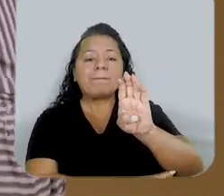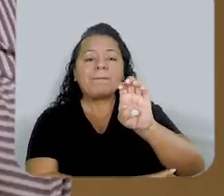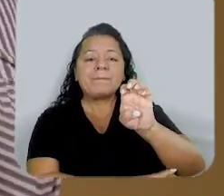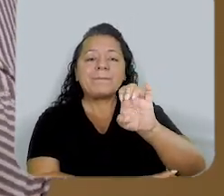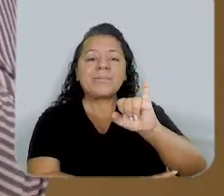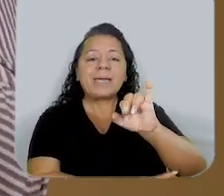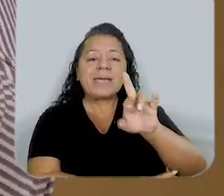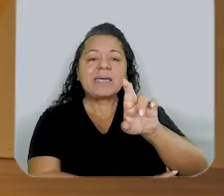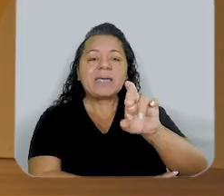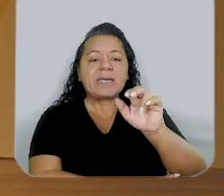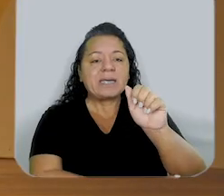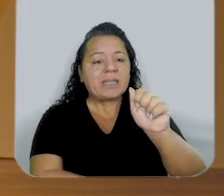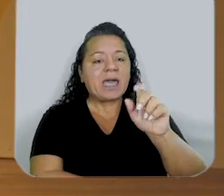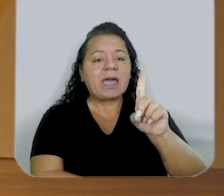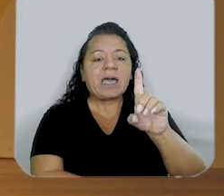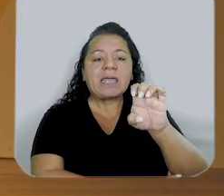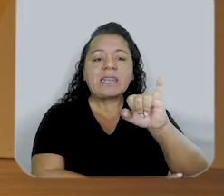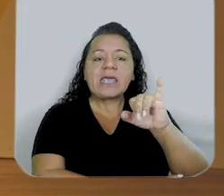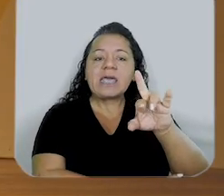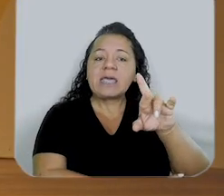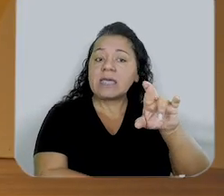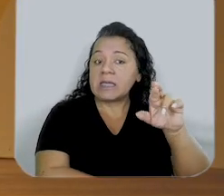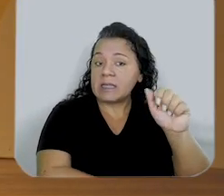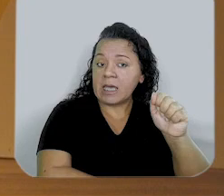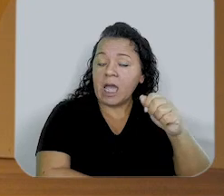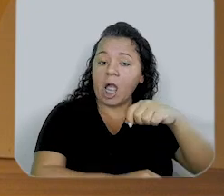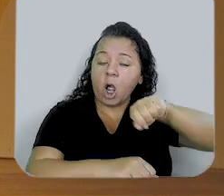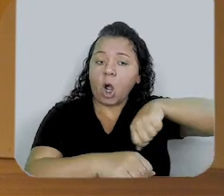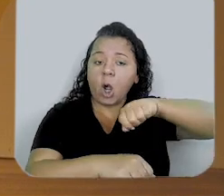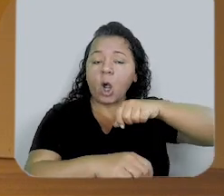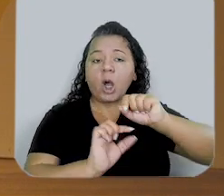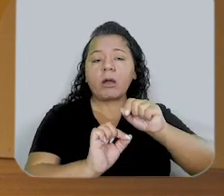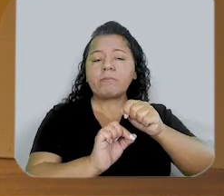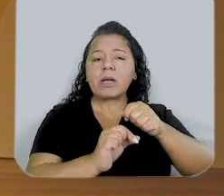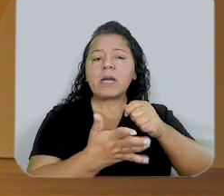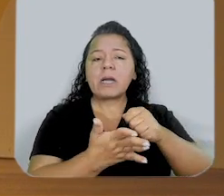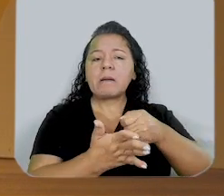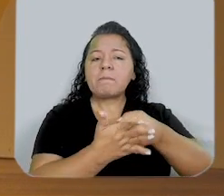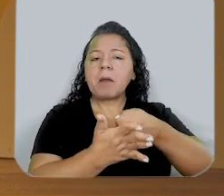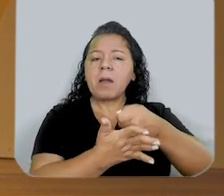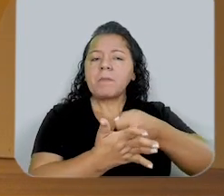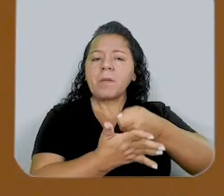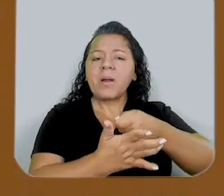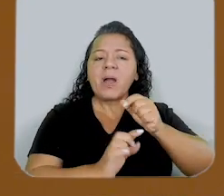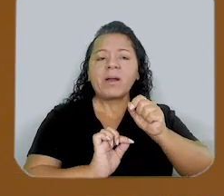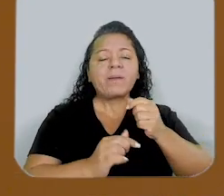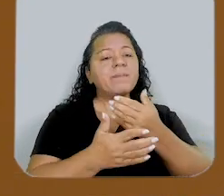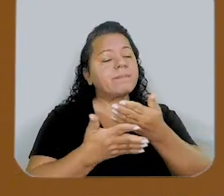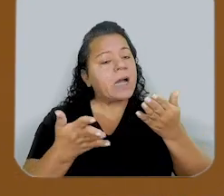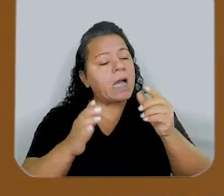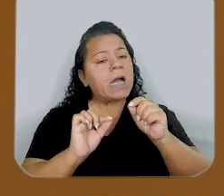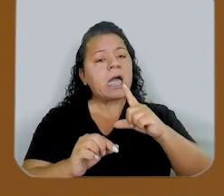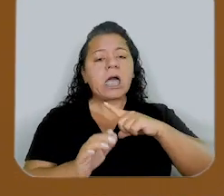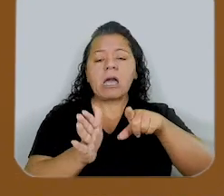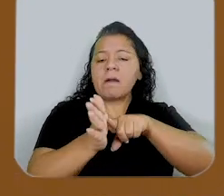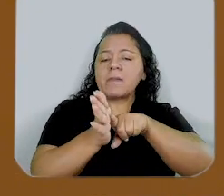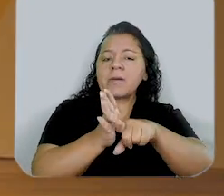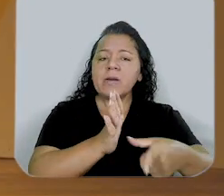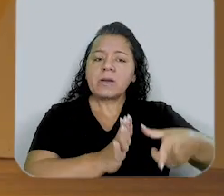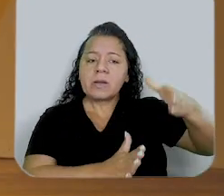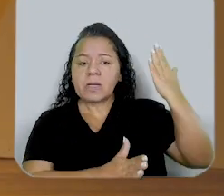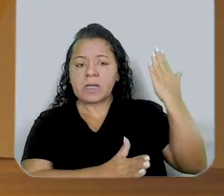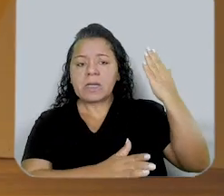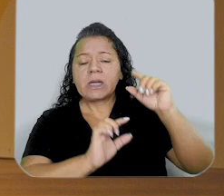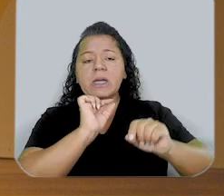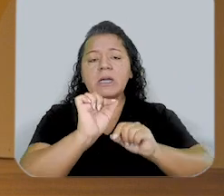de falar de uma cozinha, de uma culinária ou de uma cozinha beiradeira, falar da cozinha da resistência. Como a gente tem uma outra pesquisa anterior a essa que